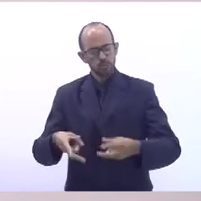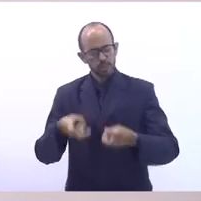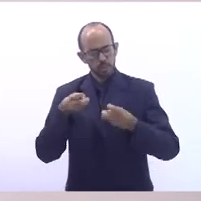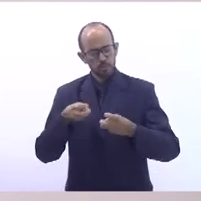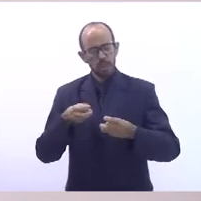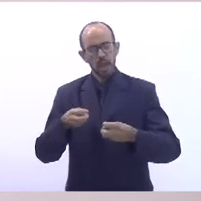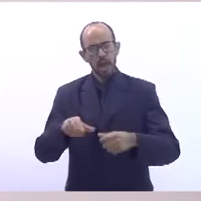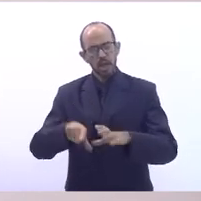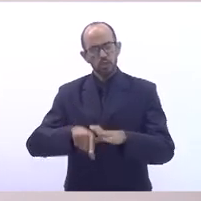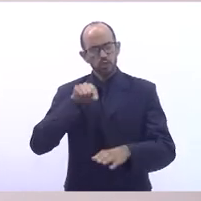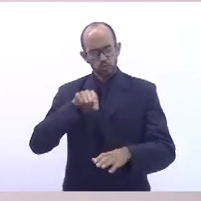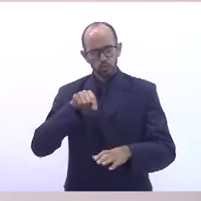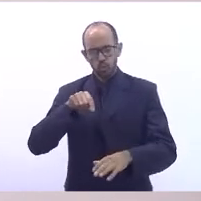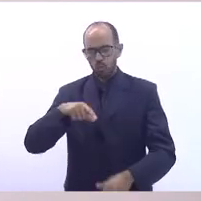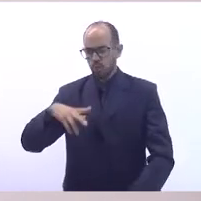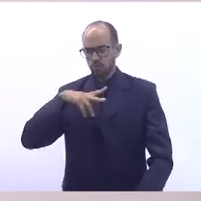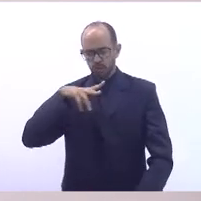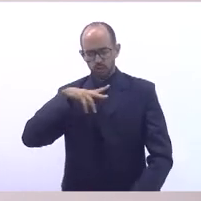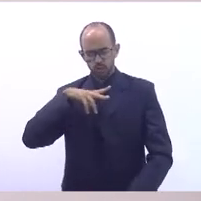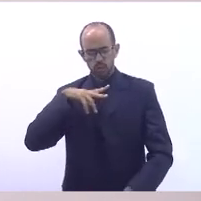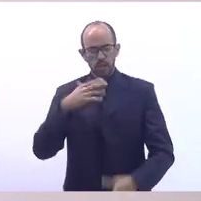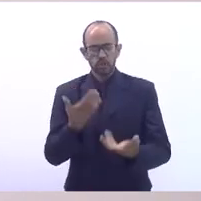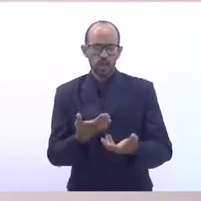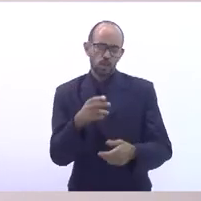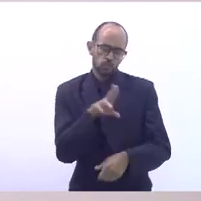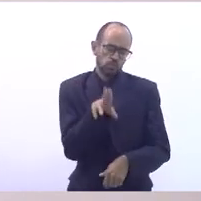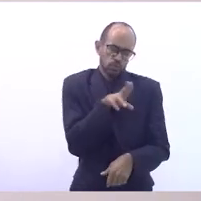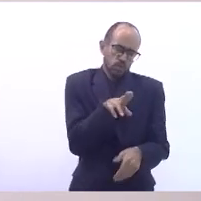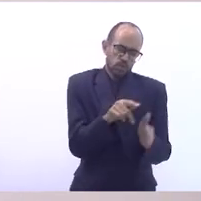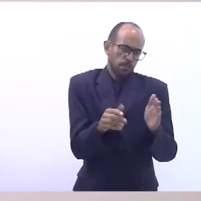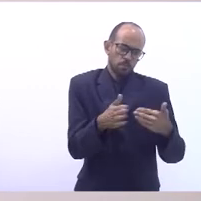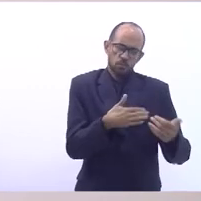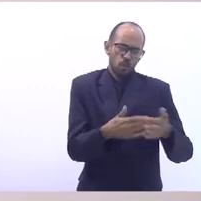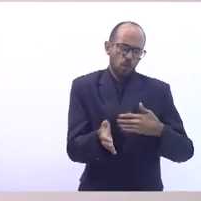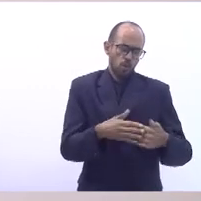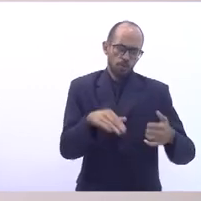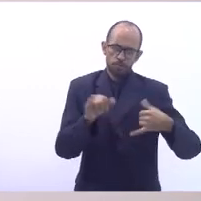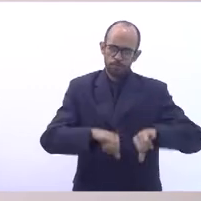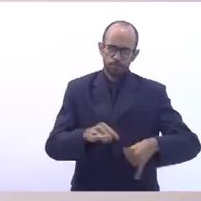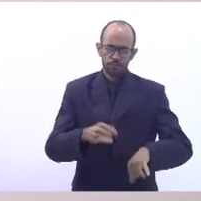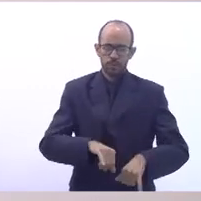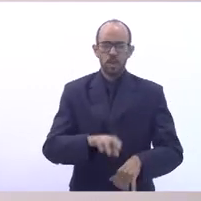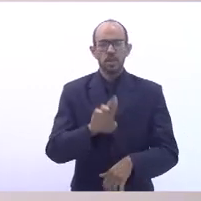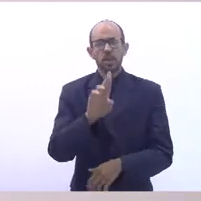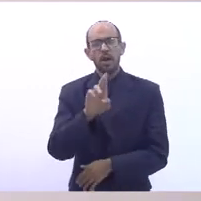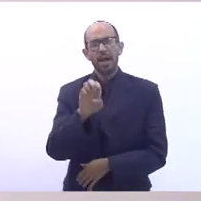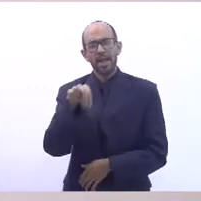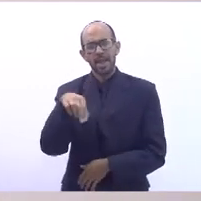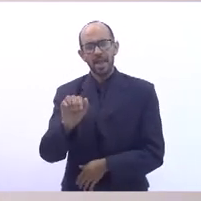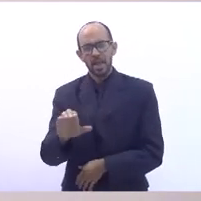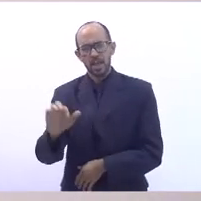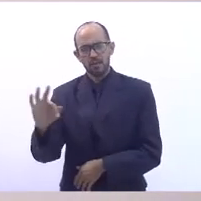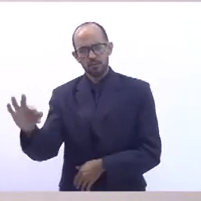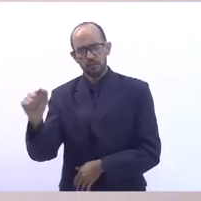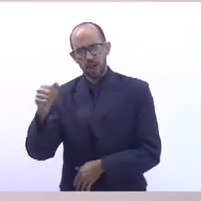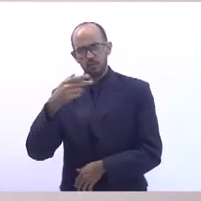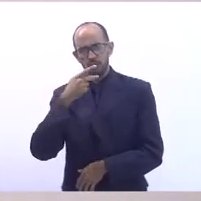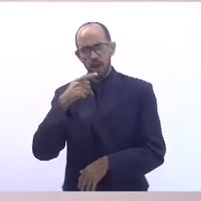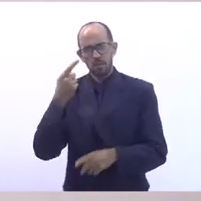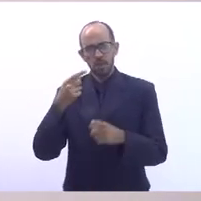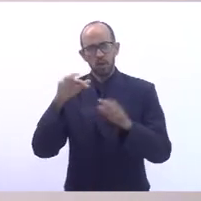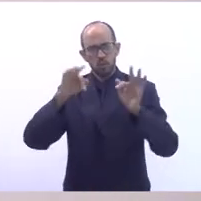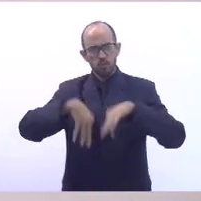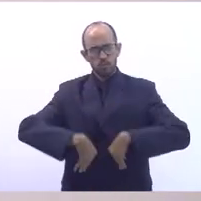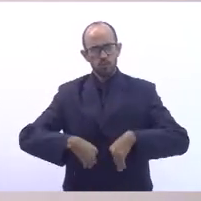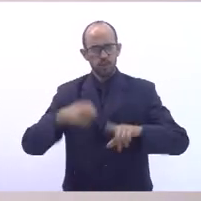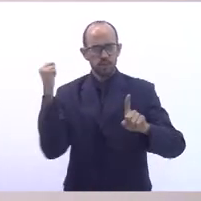individual de usar qualquer substância sendo assim a renúncia Rio de Janeiro deixa o recado dizendo pelo fim do massacre dos povos